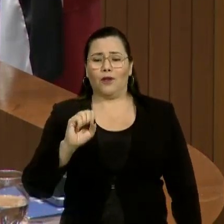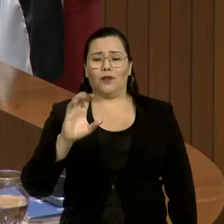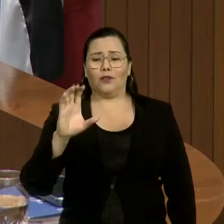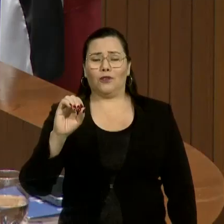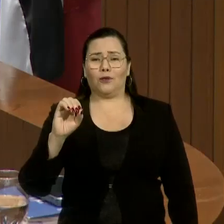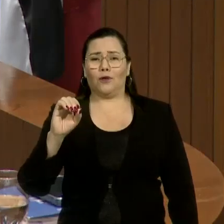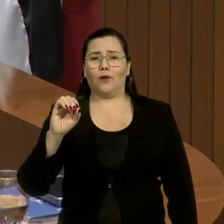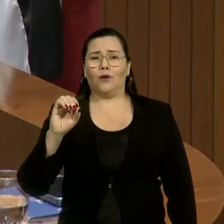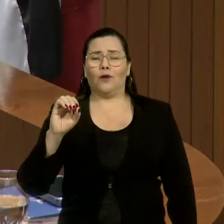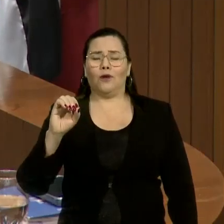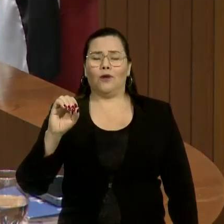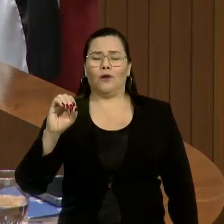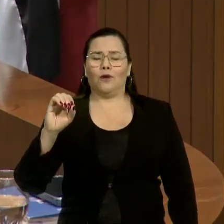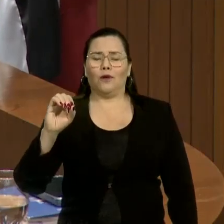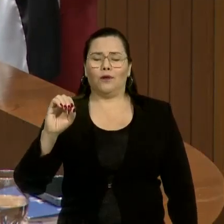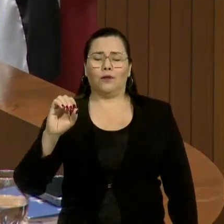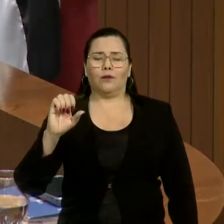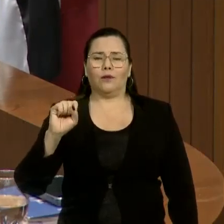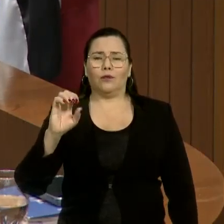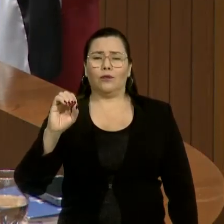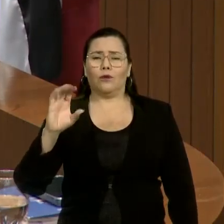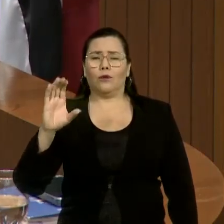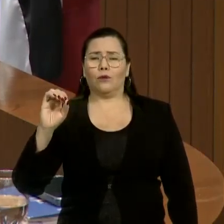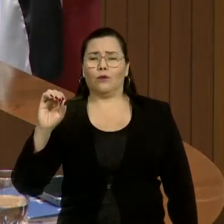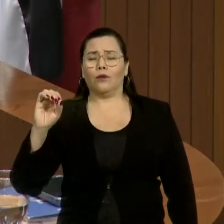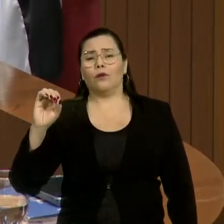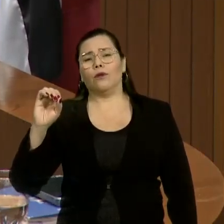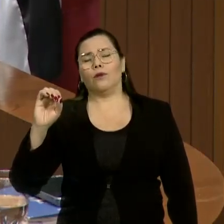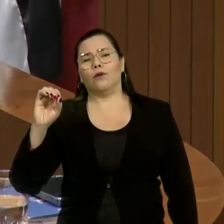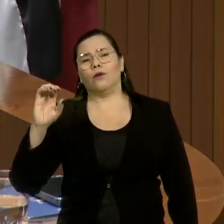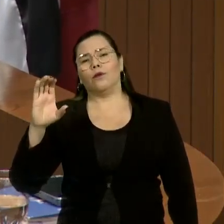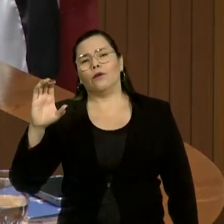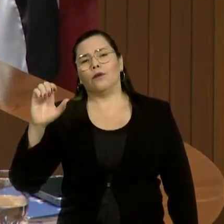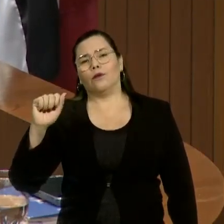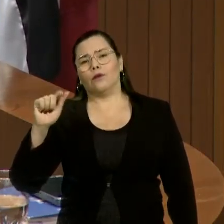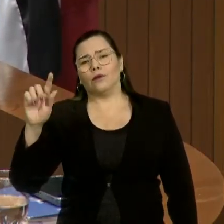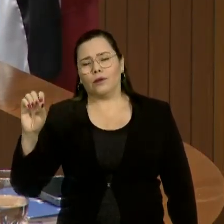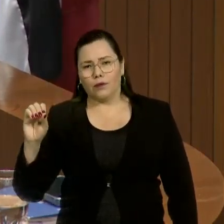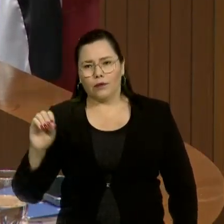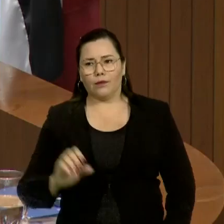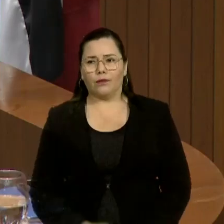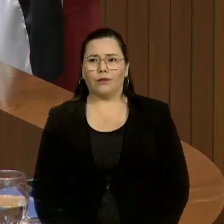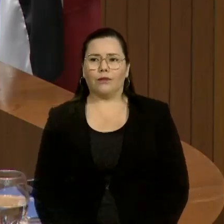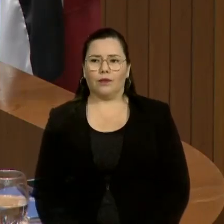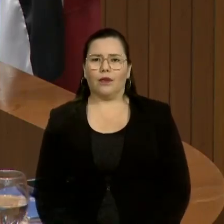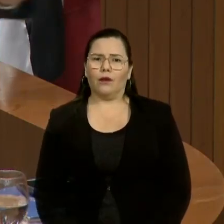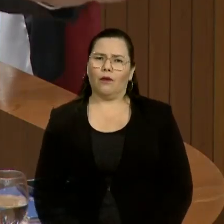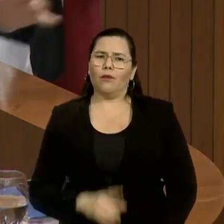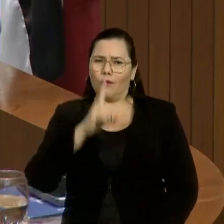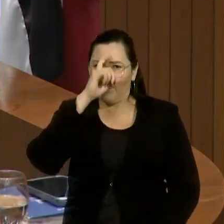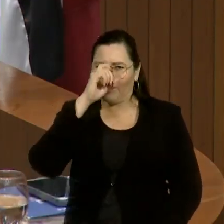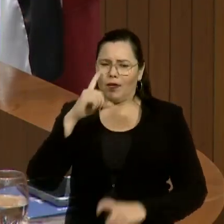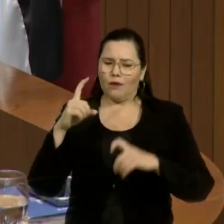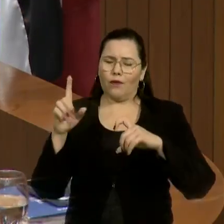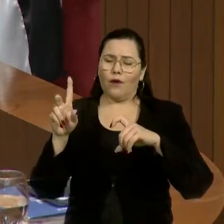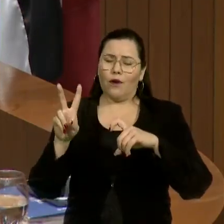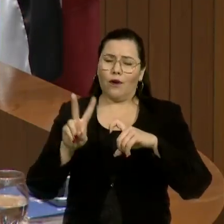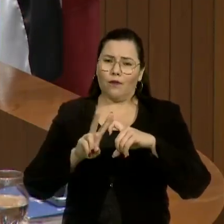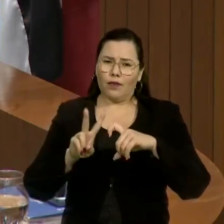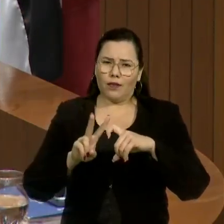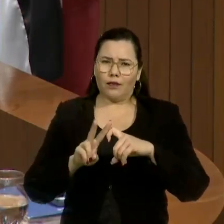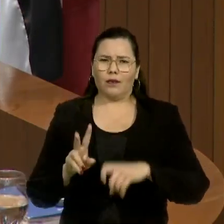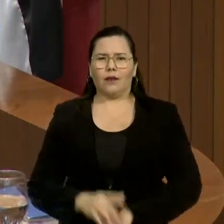gente lamenta a desorganização da prefeitura, mas nem se surpreende, porque sabe que, assim, fazer uma obra, passar mão de tinta,